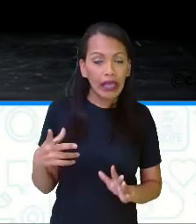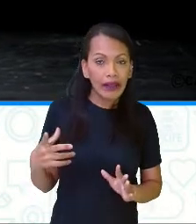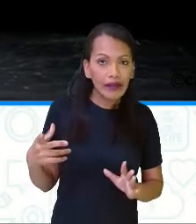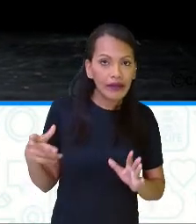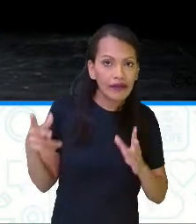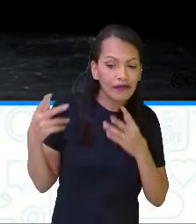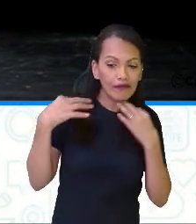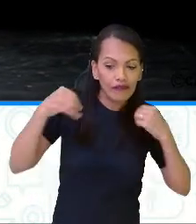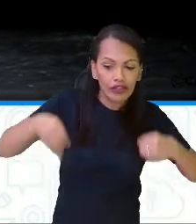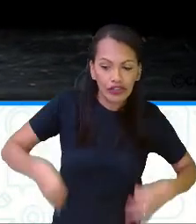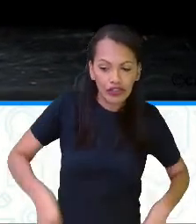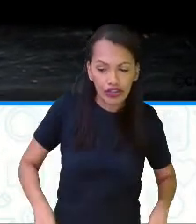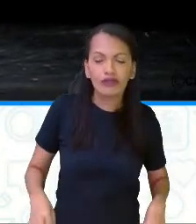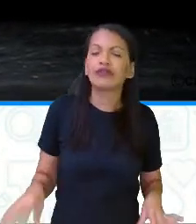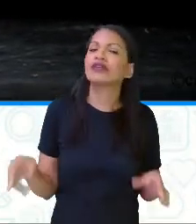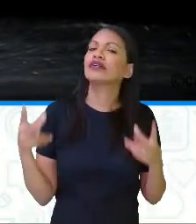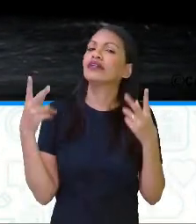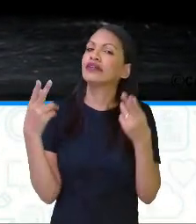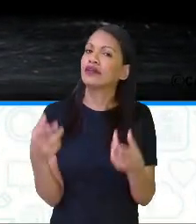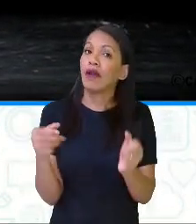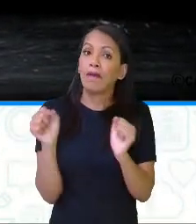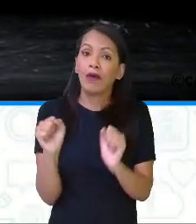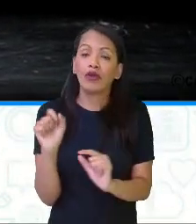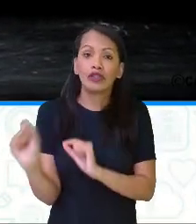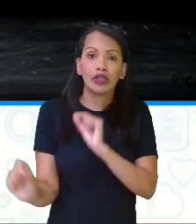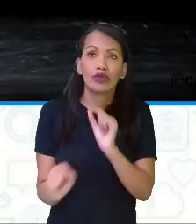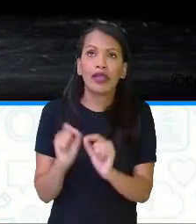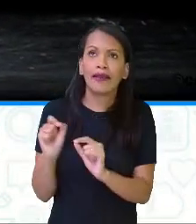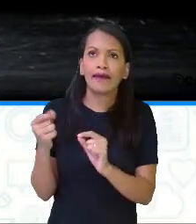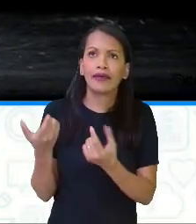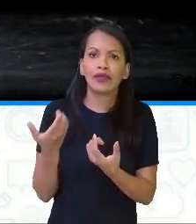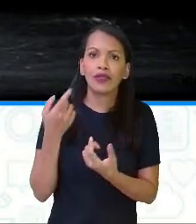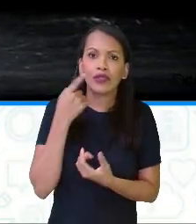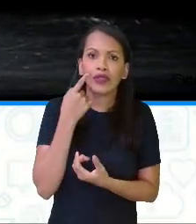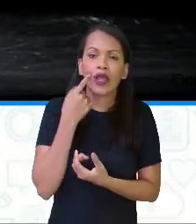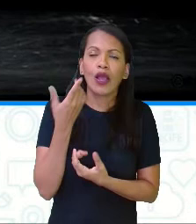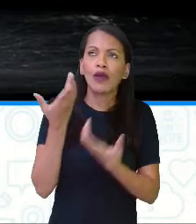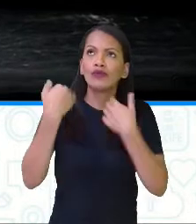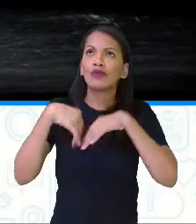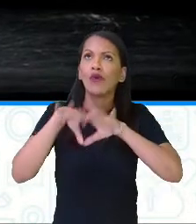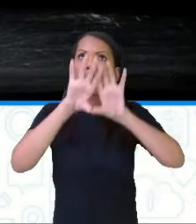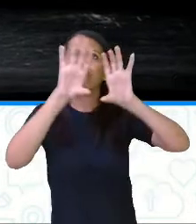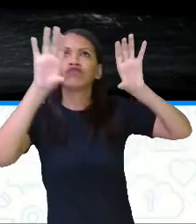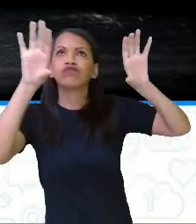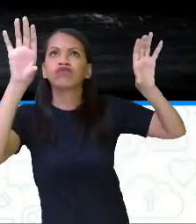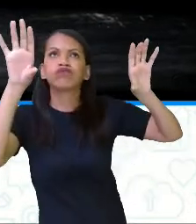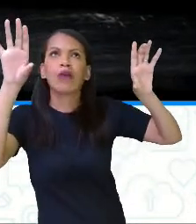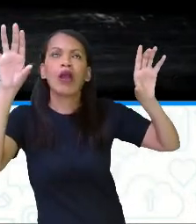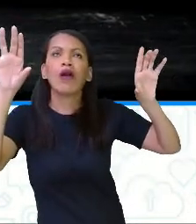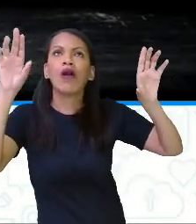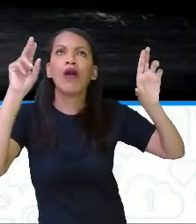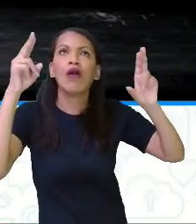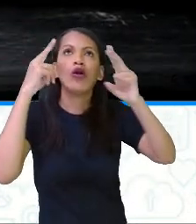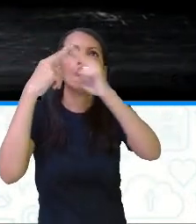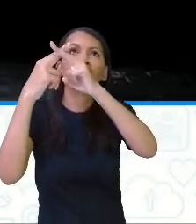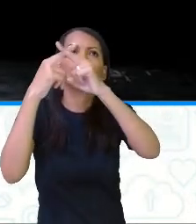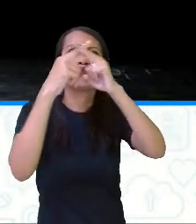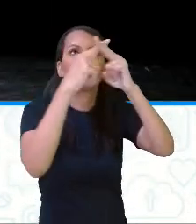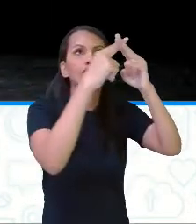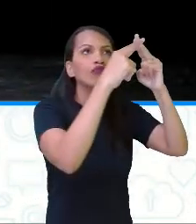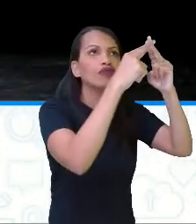Mas pode ser uma peça que fale do espaço sideral. Aí a pessoa vai lá e vai estar vestida com o quê? Com aquelas roupas